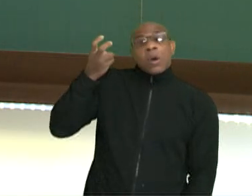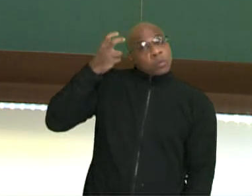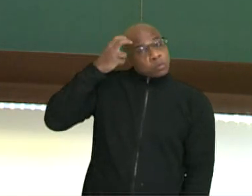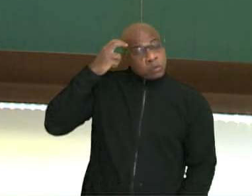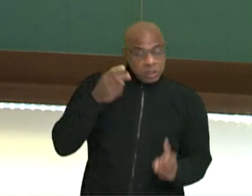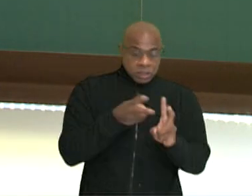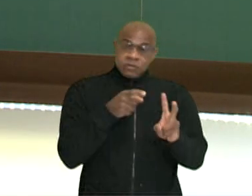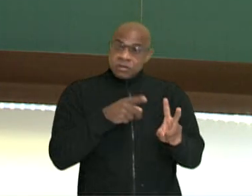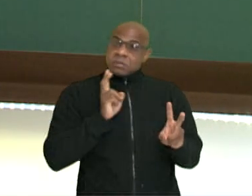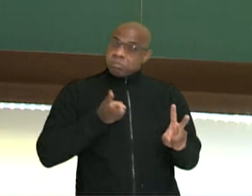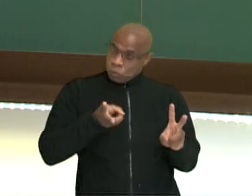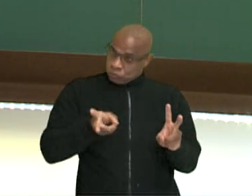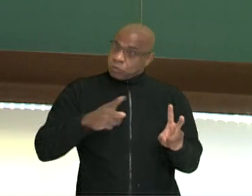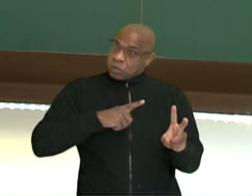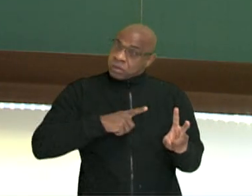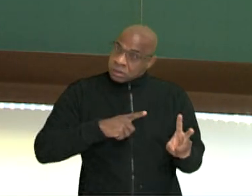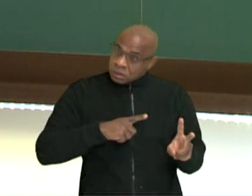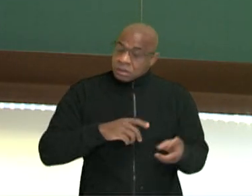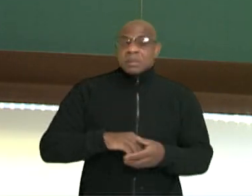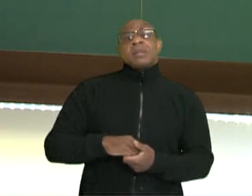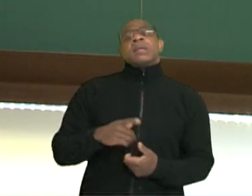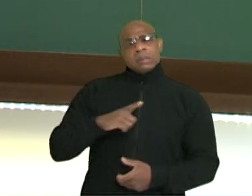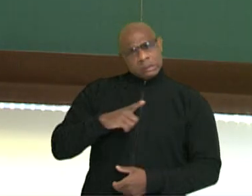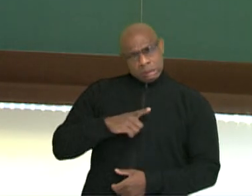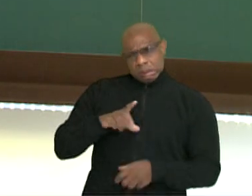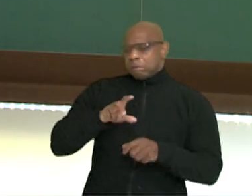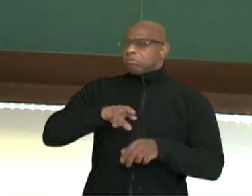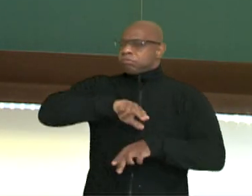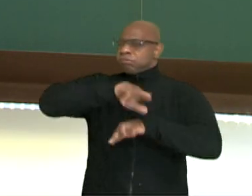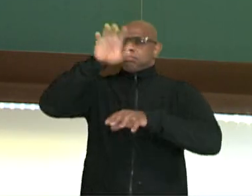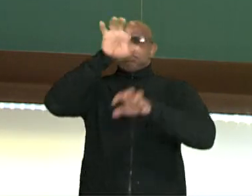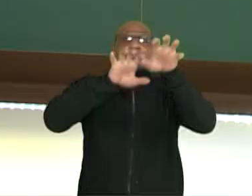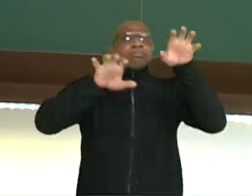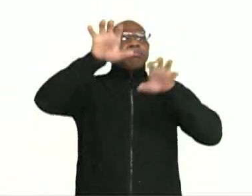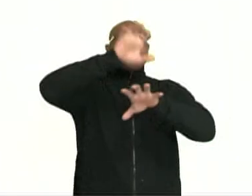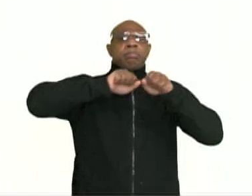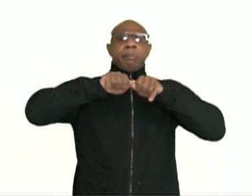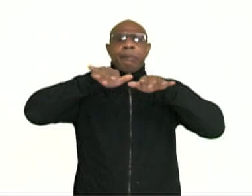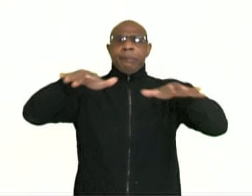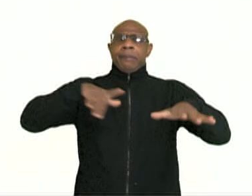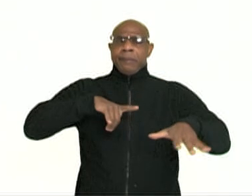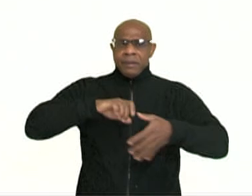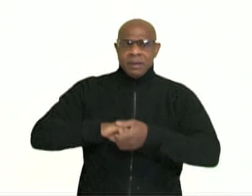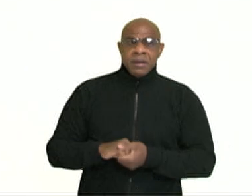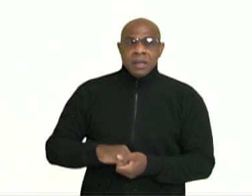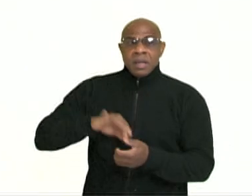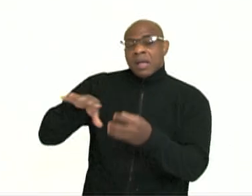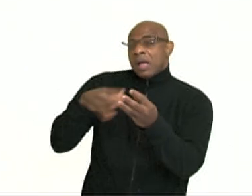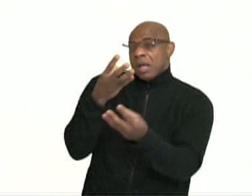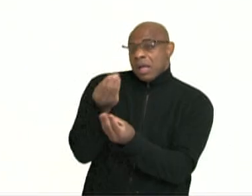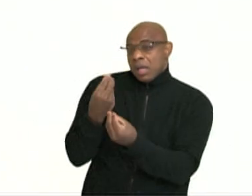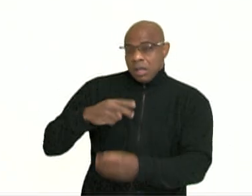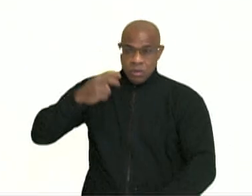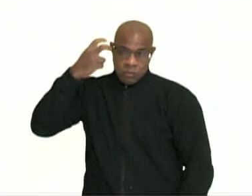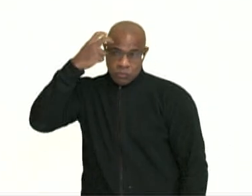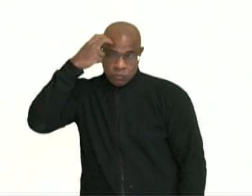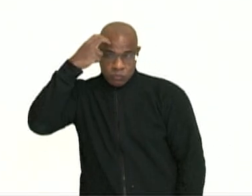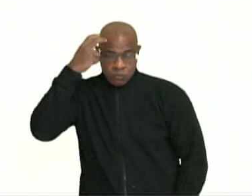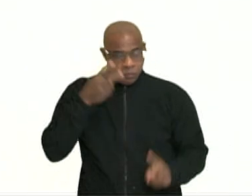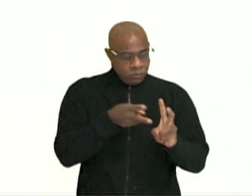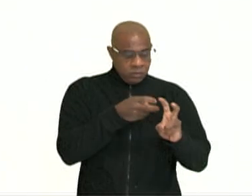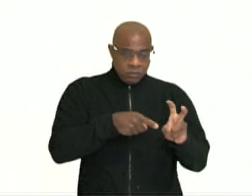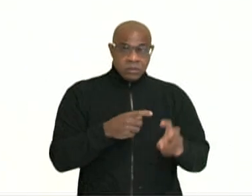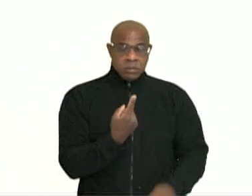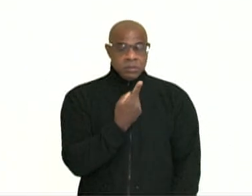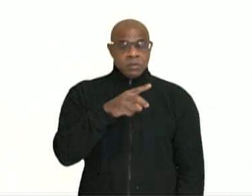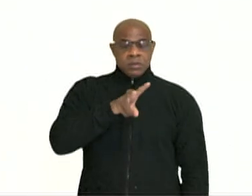tem muita arte indígena espalhada aí pelo nosso Brasil. Então, a arte, e a cultura indígena, em 1500 viviam aqui